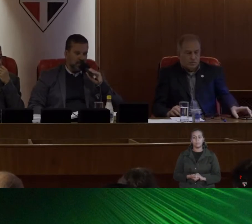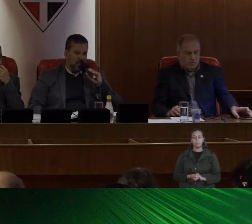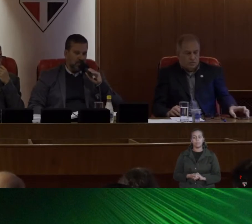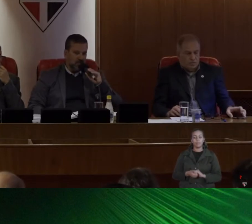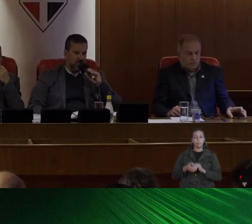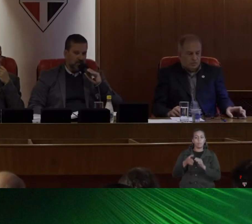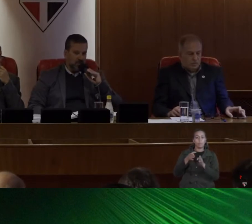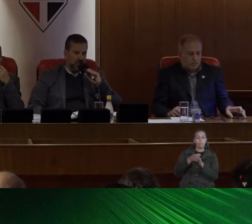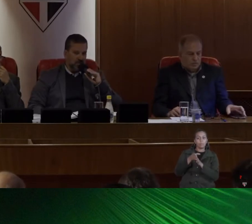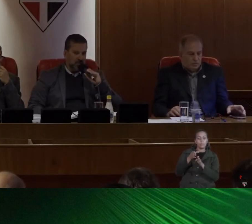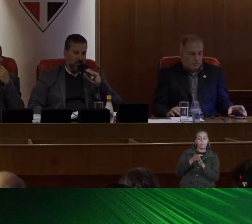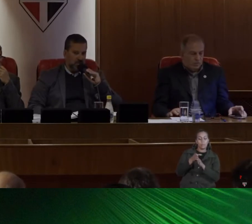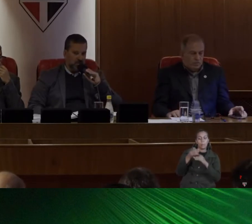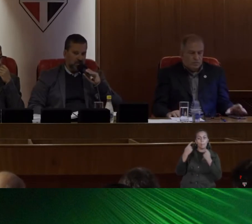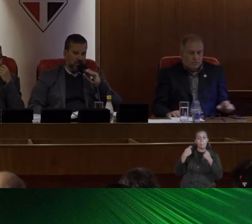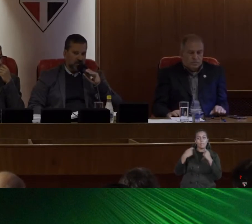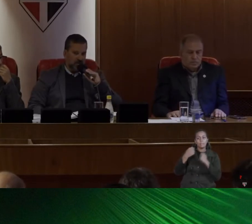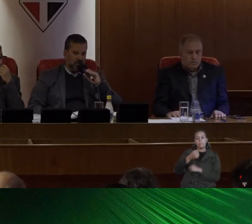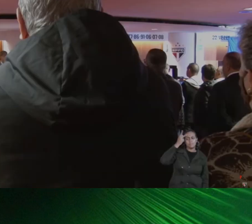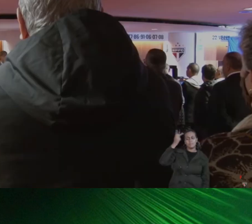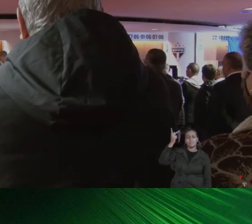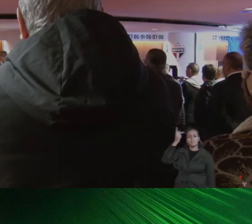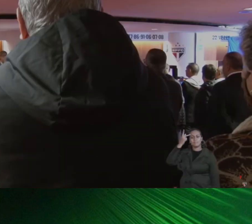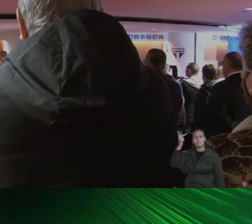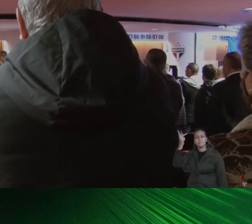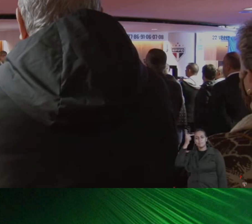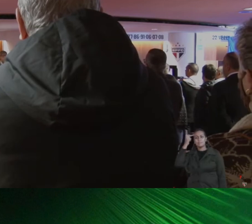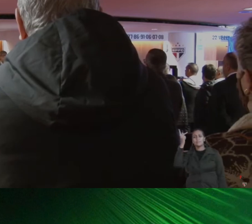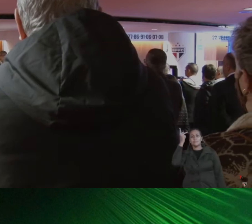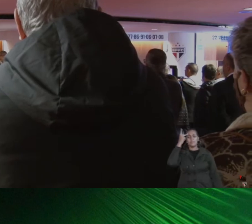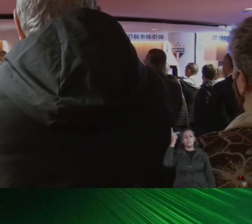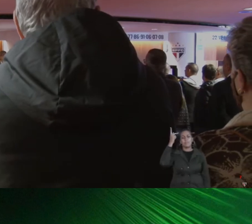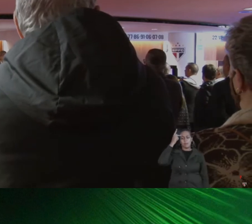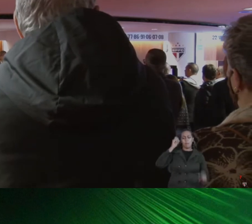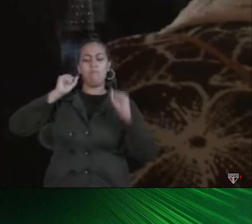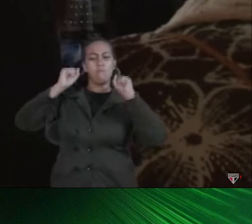conselho Abrir solução microfone